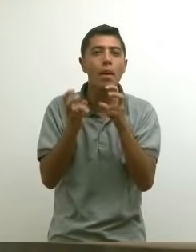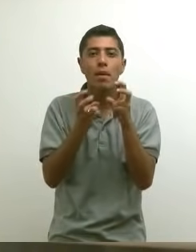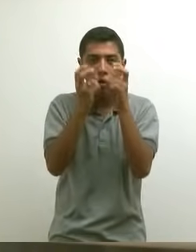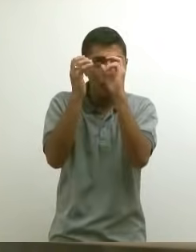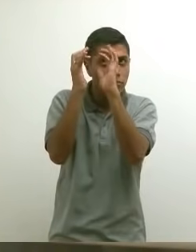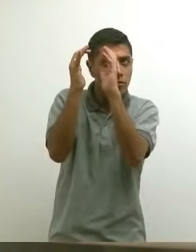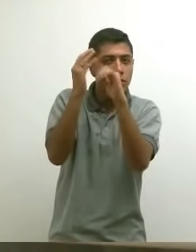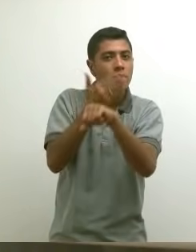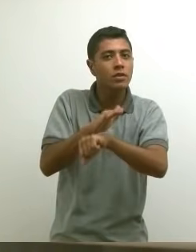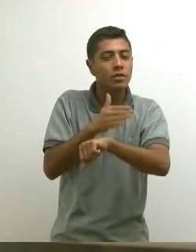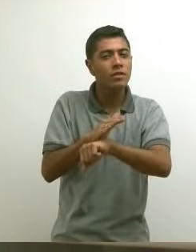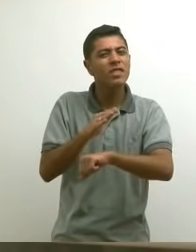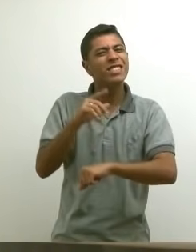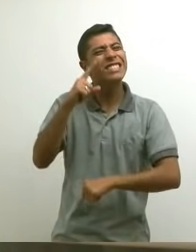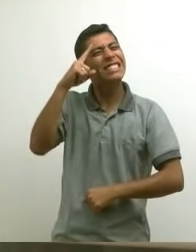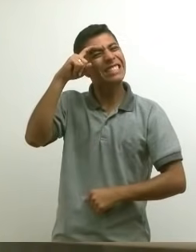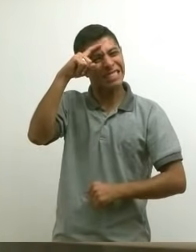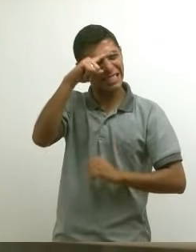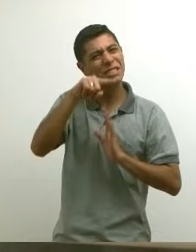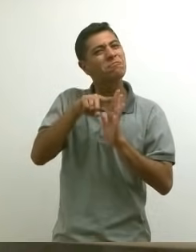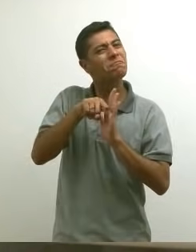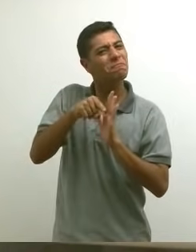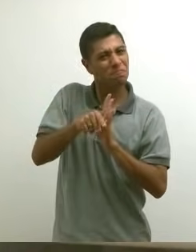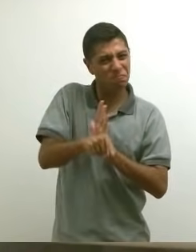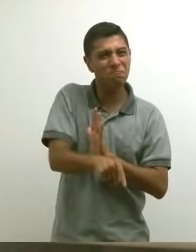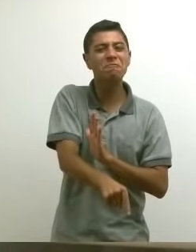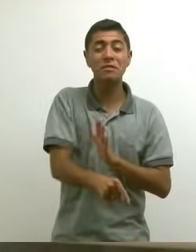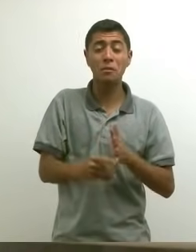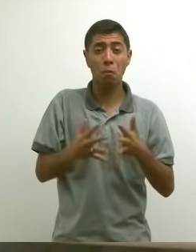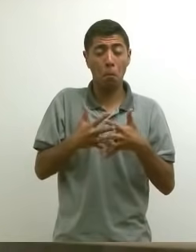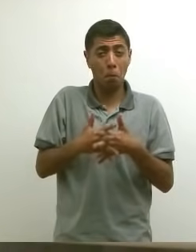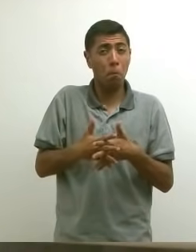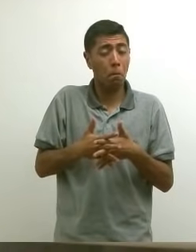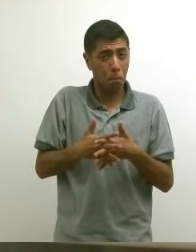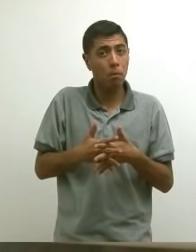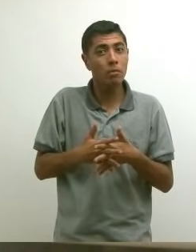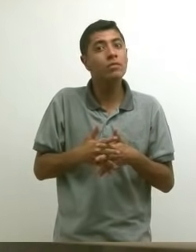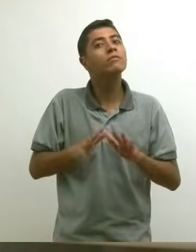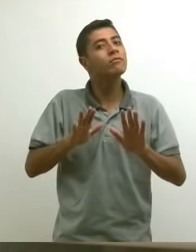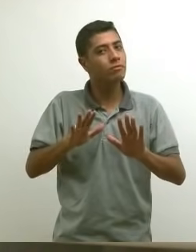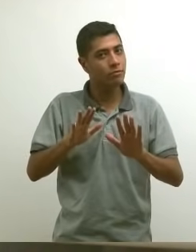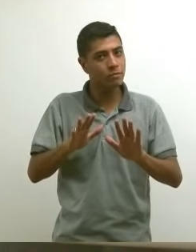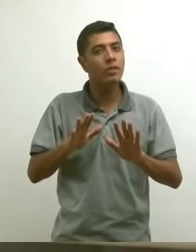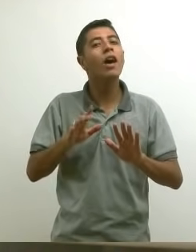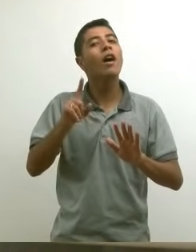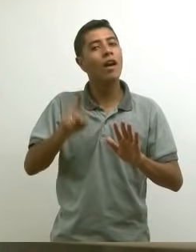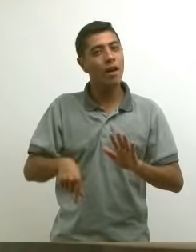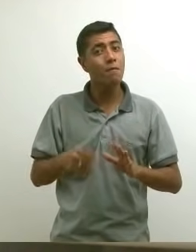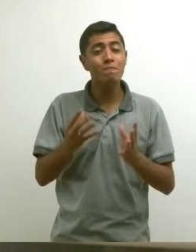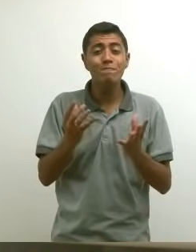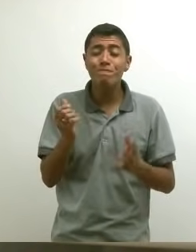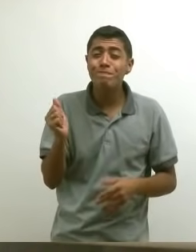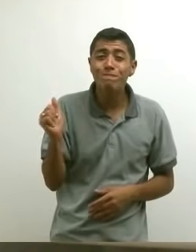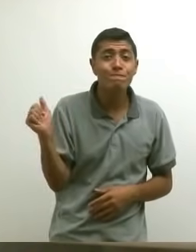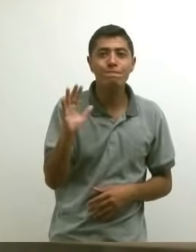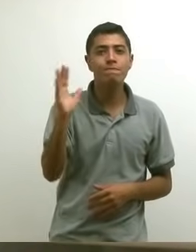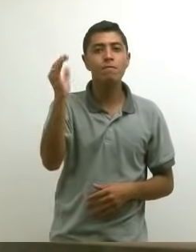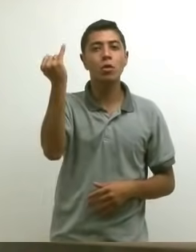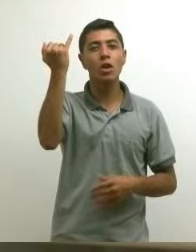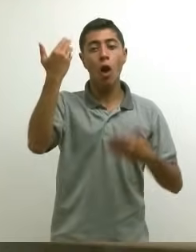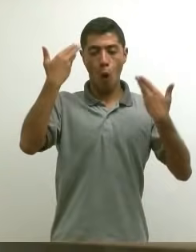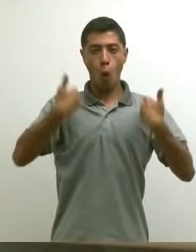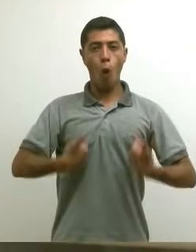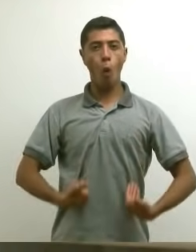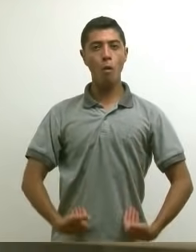complexo e muito rico e é muito é formador do seu corpo e formador